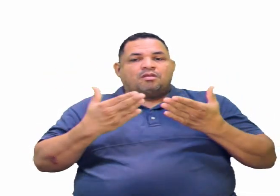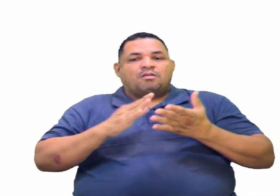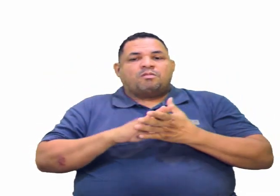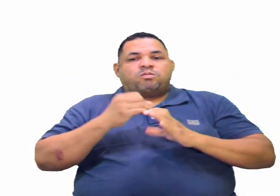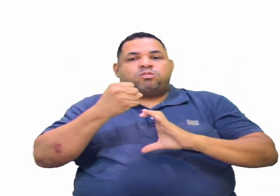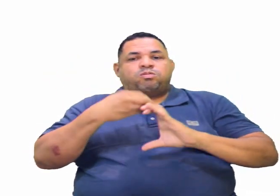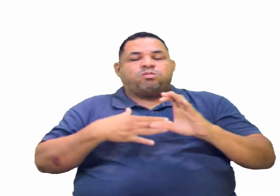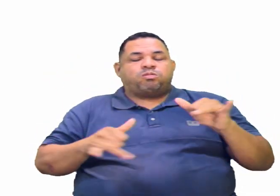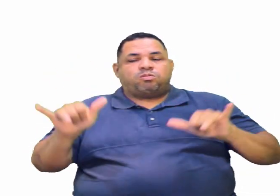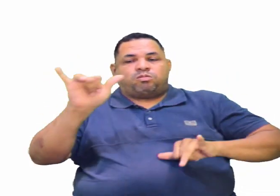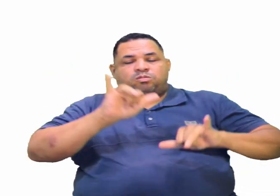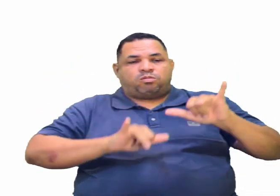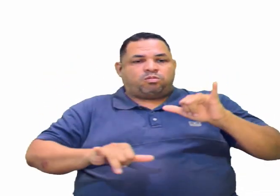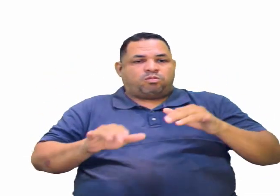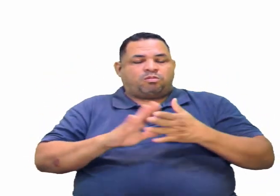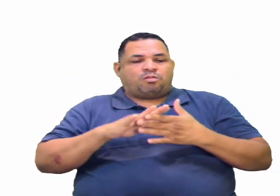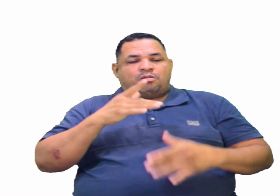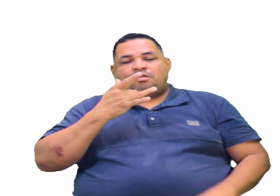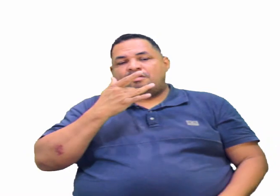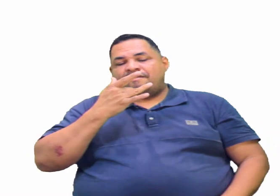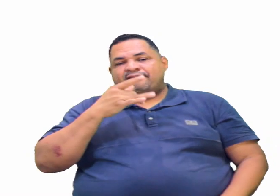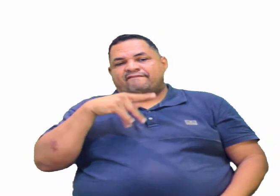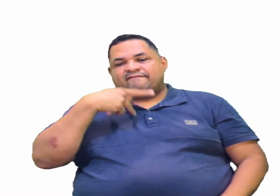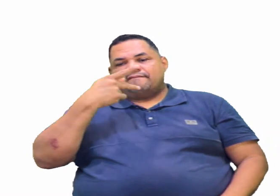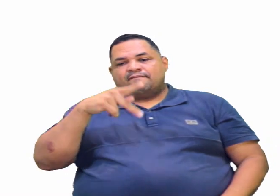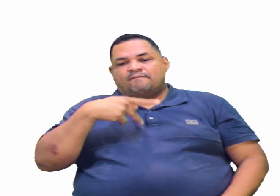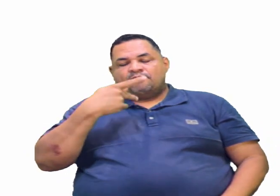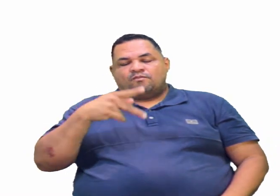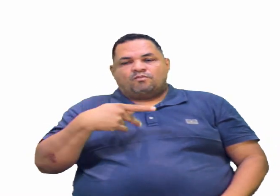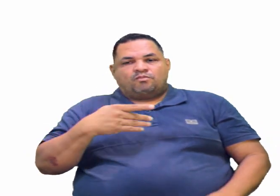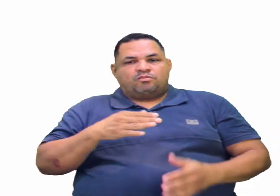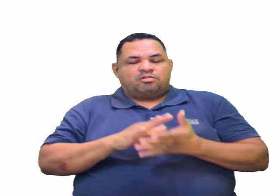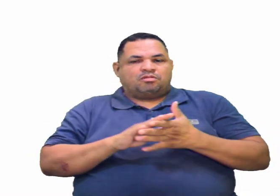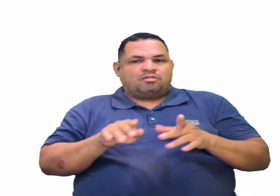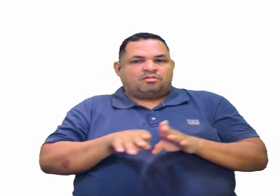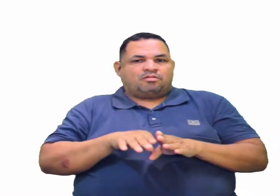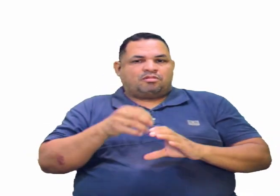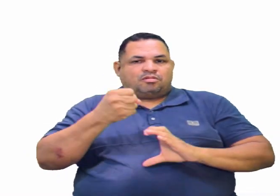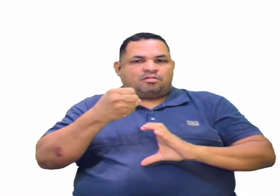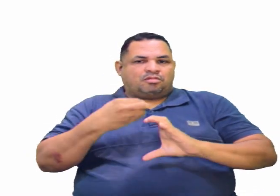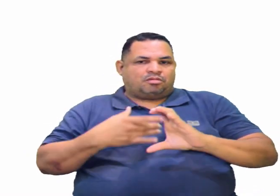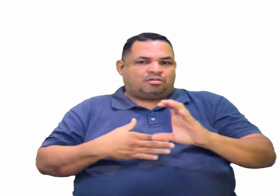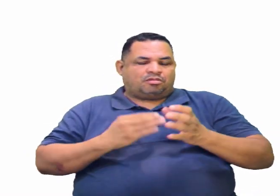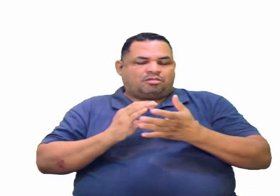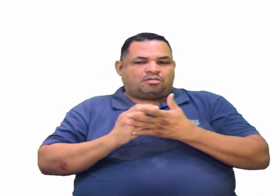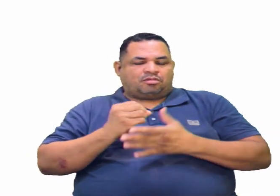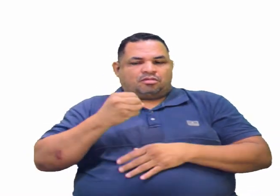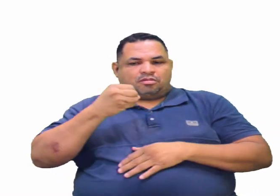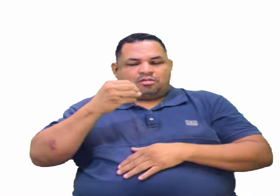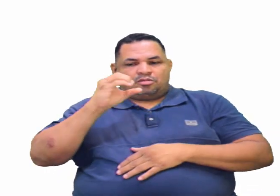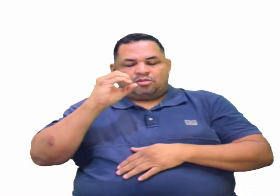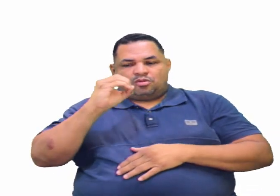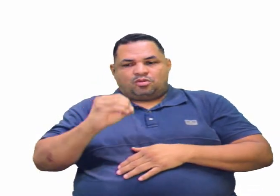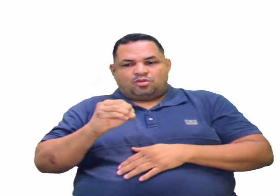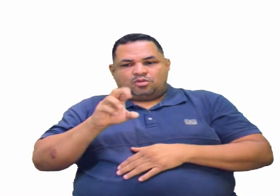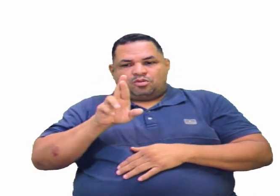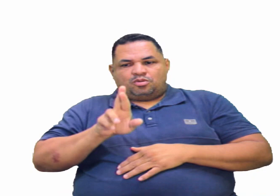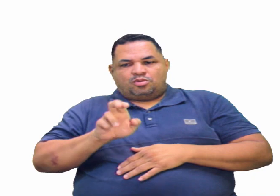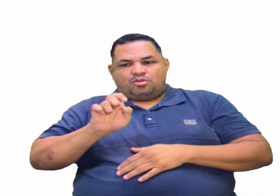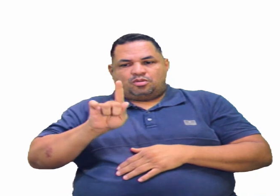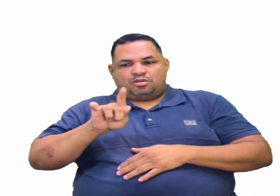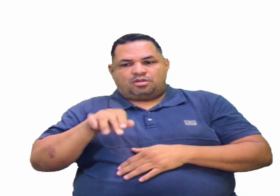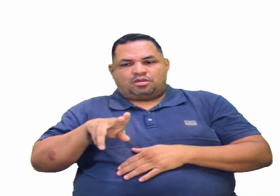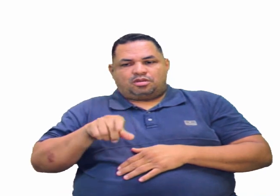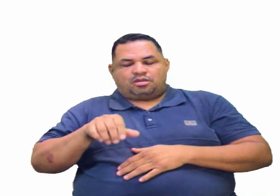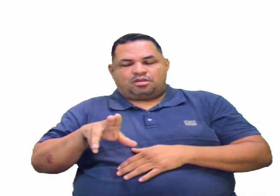funções químicas, ele está falando das funções orgânicas, galerinha. Não tipo, a